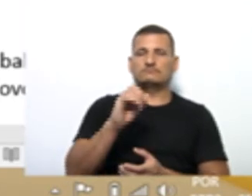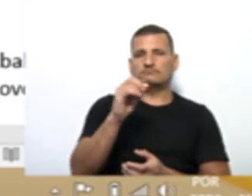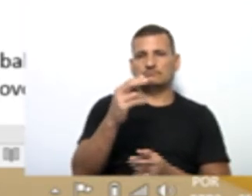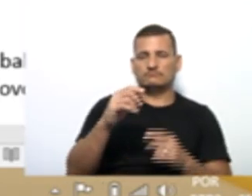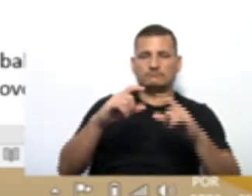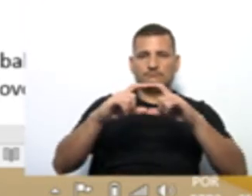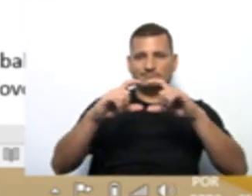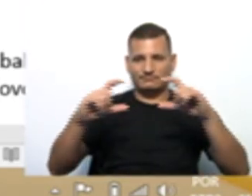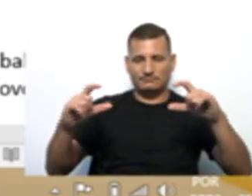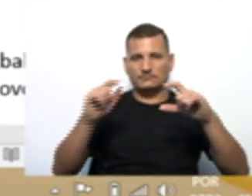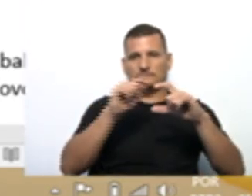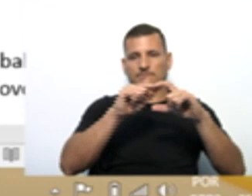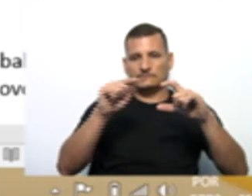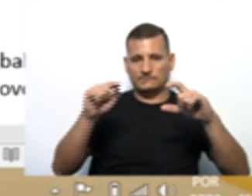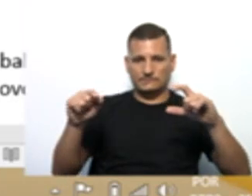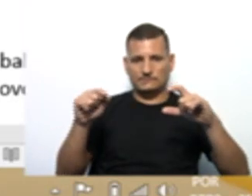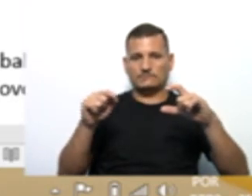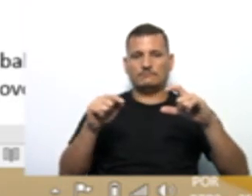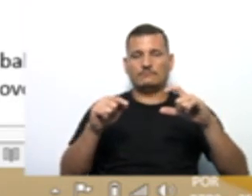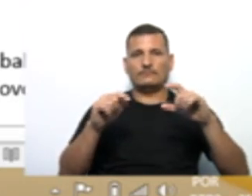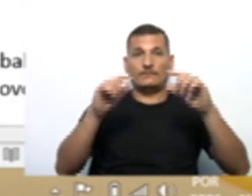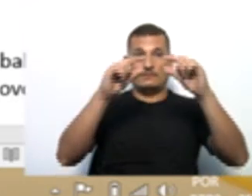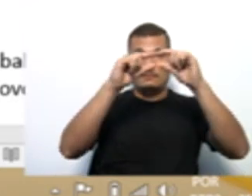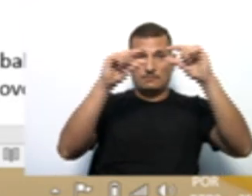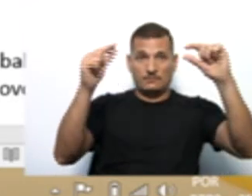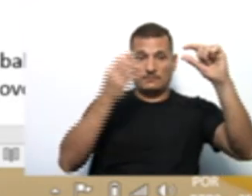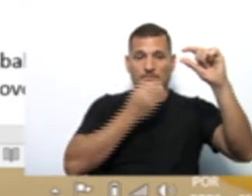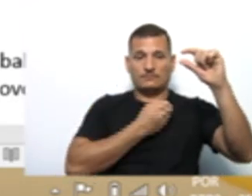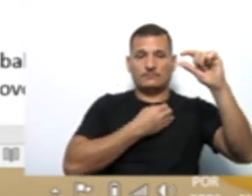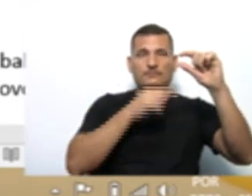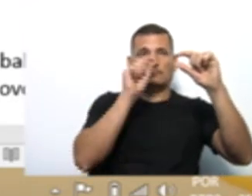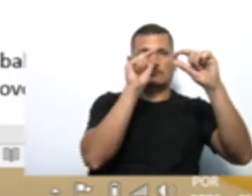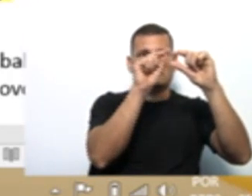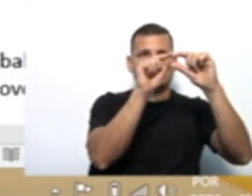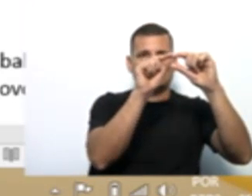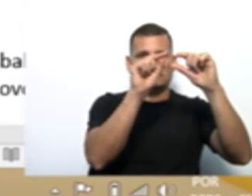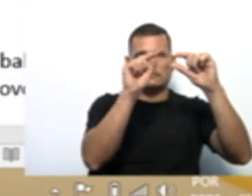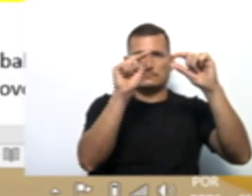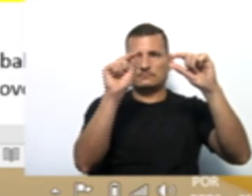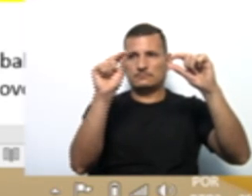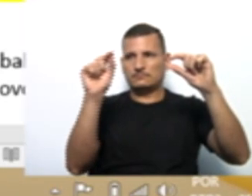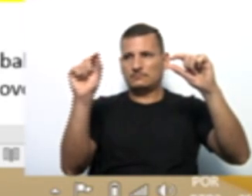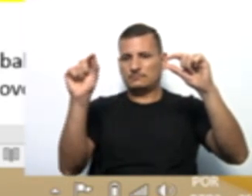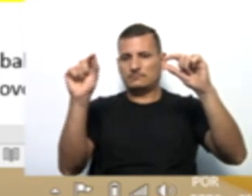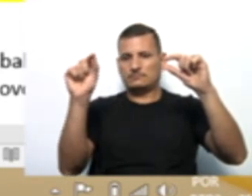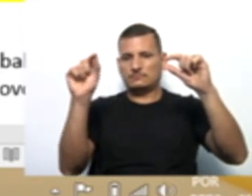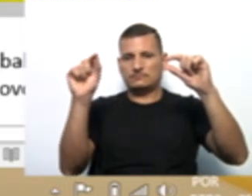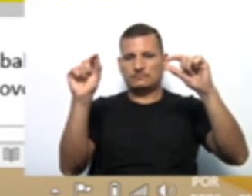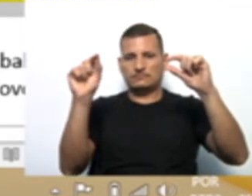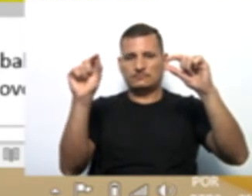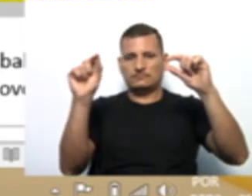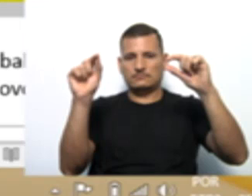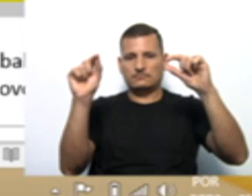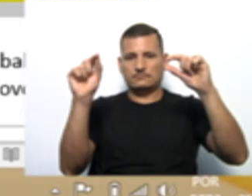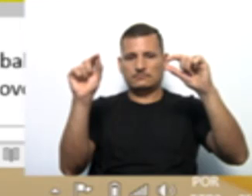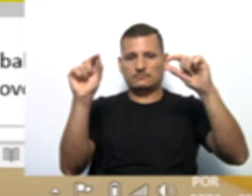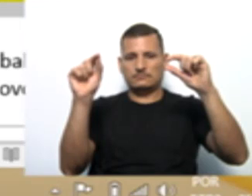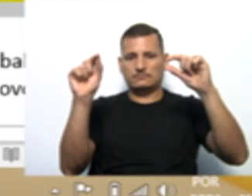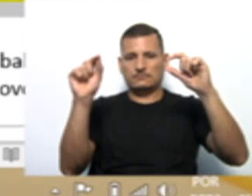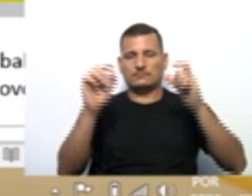régua estiver exibir, né? Coloca exibir régua, e aí você pode puxar o texto até 4 centímetros de